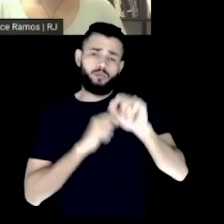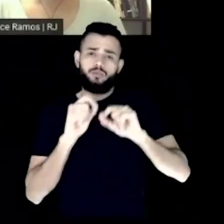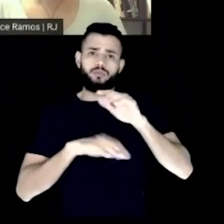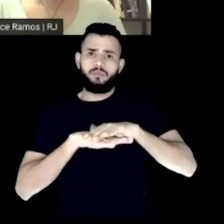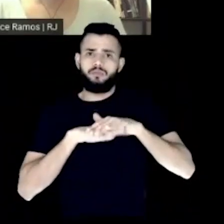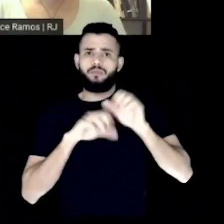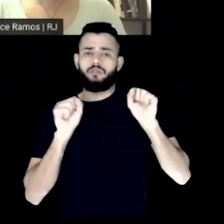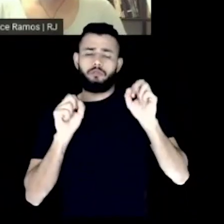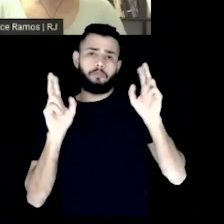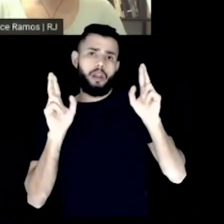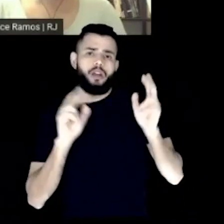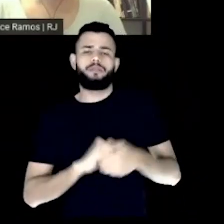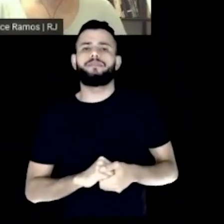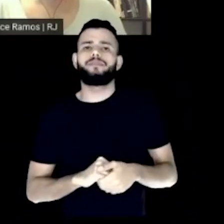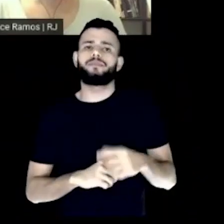que esperar, né?